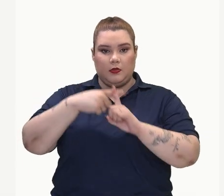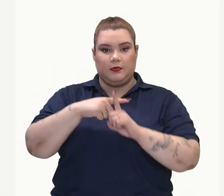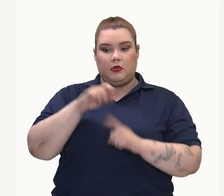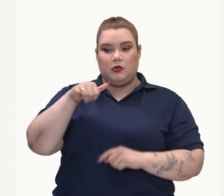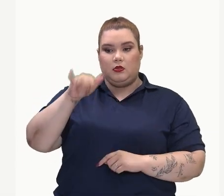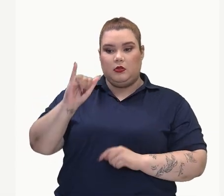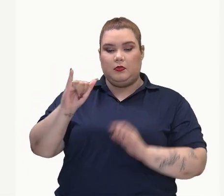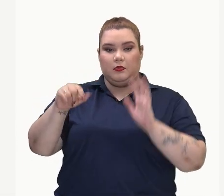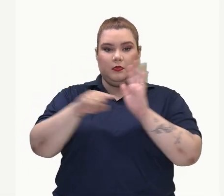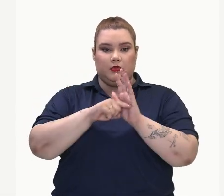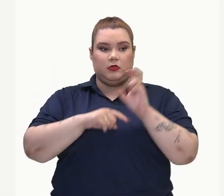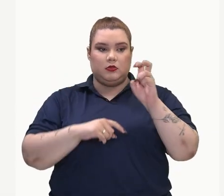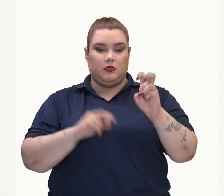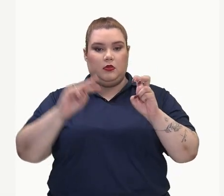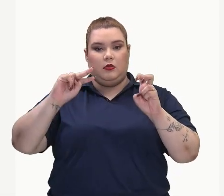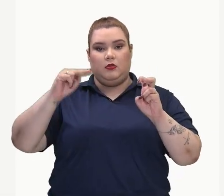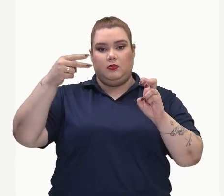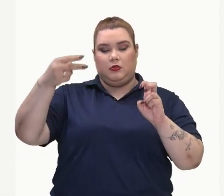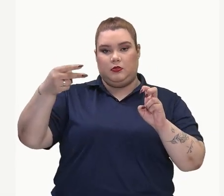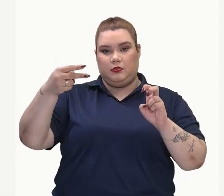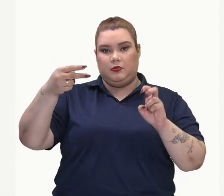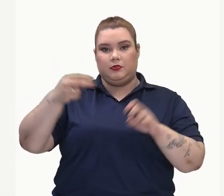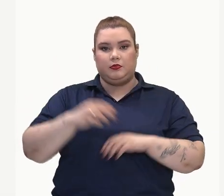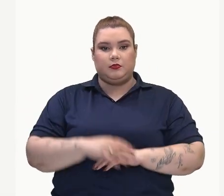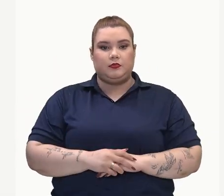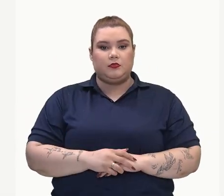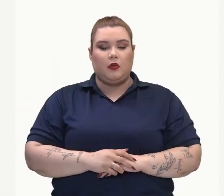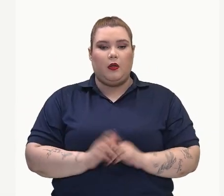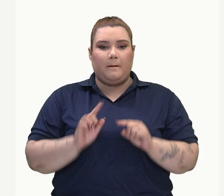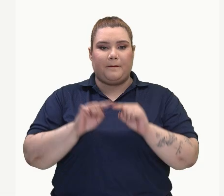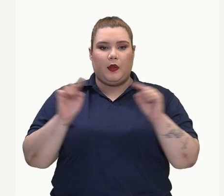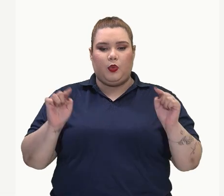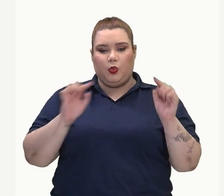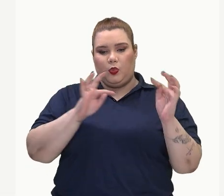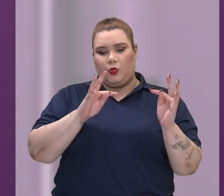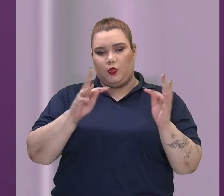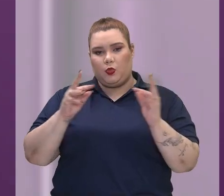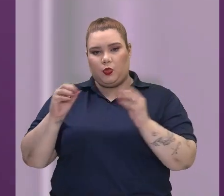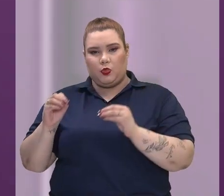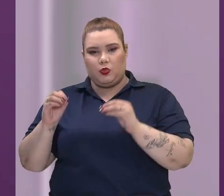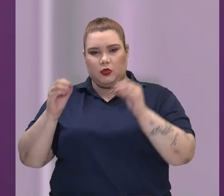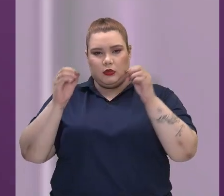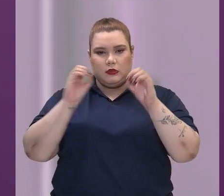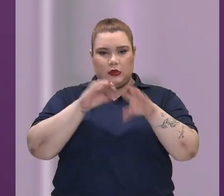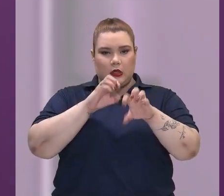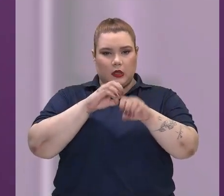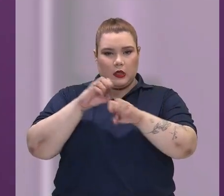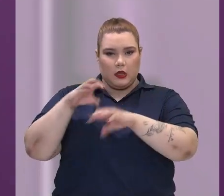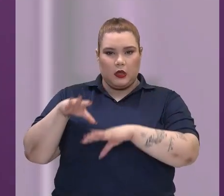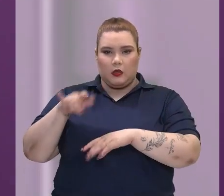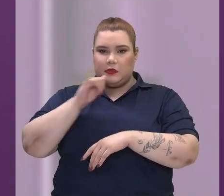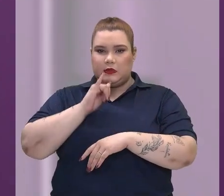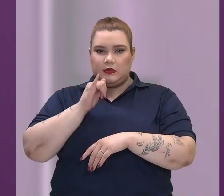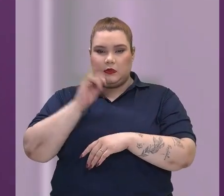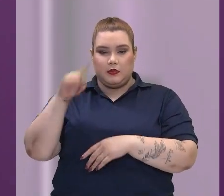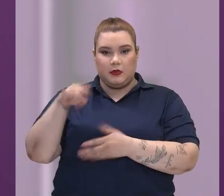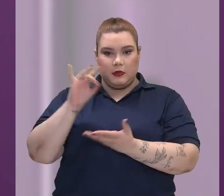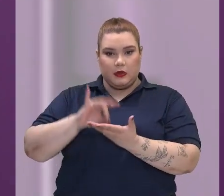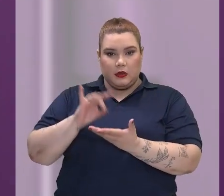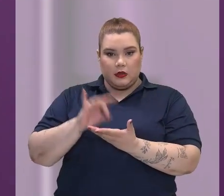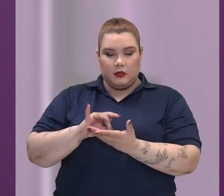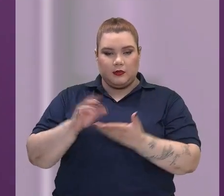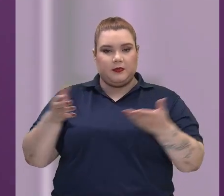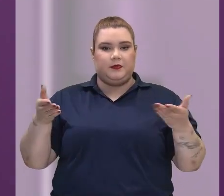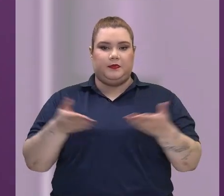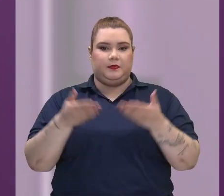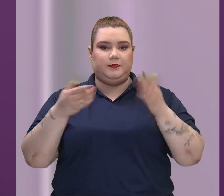y menos 5 ao quadrado. Mas será que tudo isso que foi falado nesse exemplo aí é verdade? Me